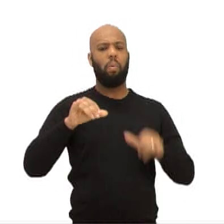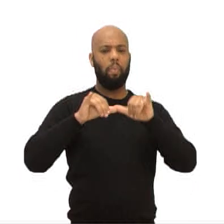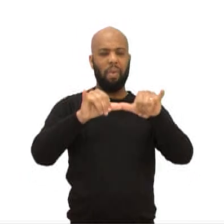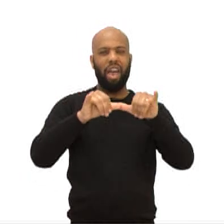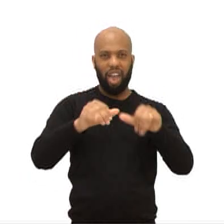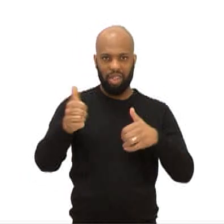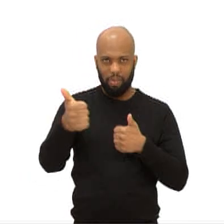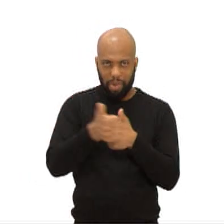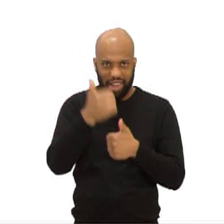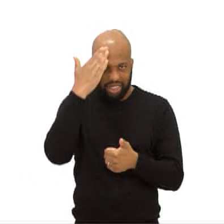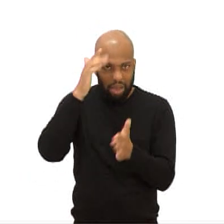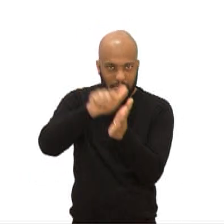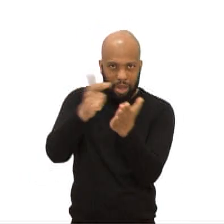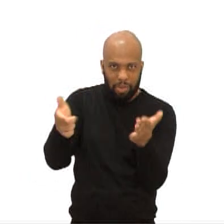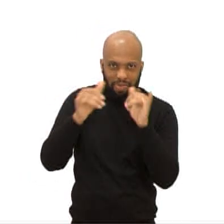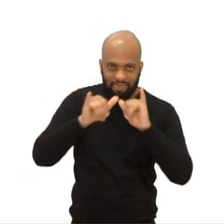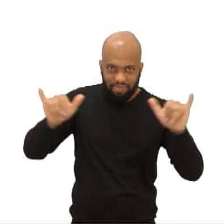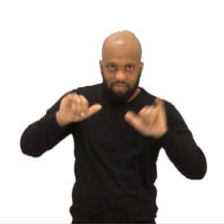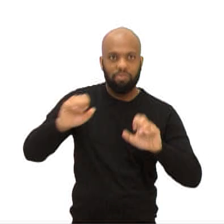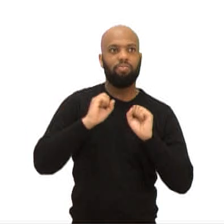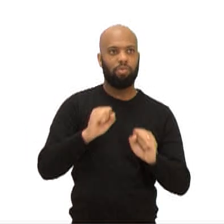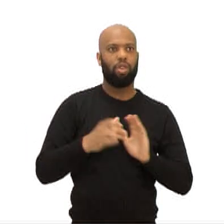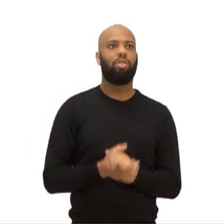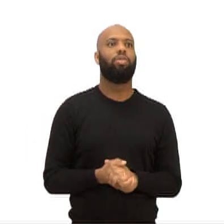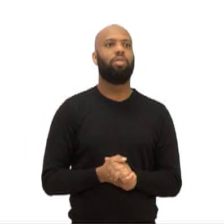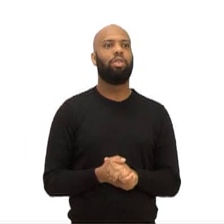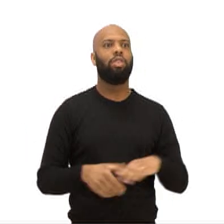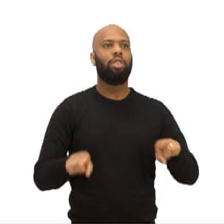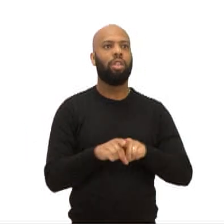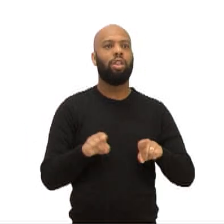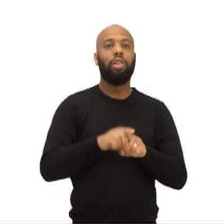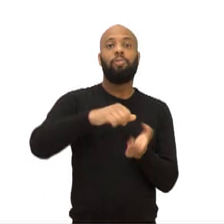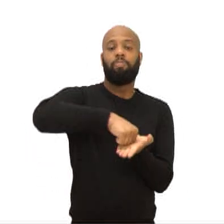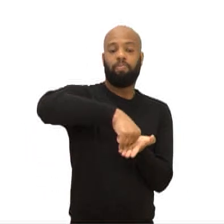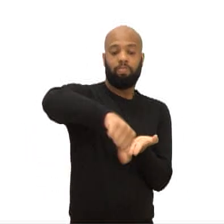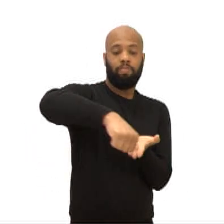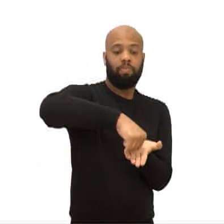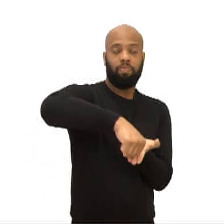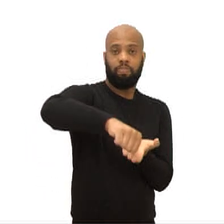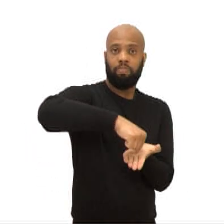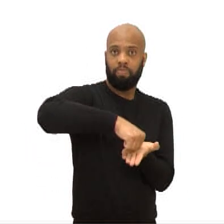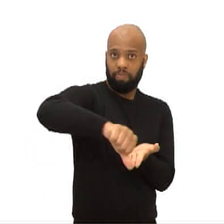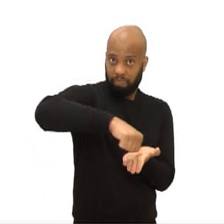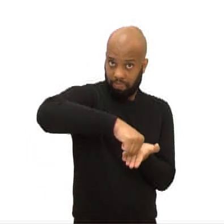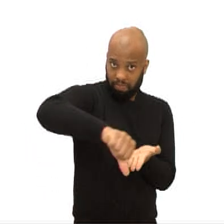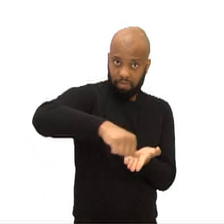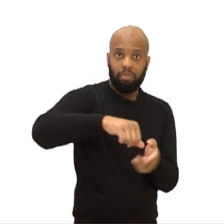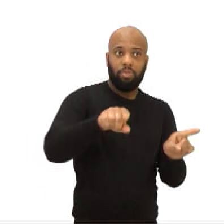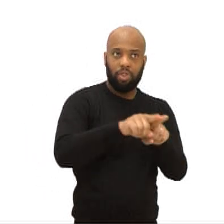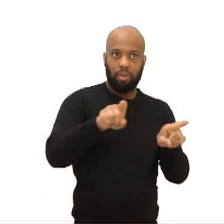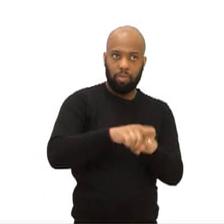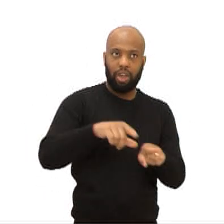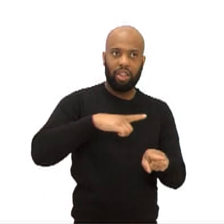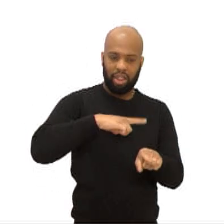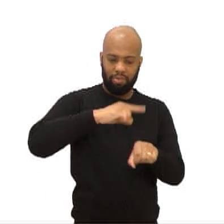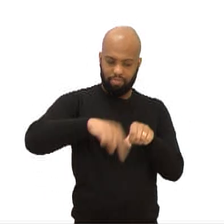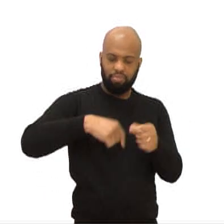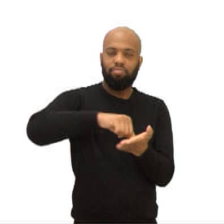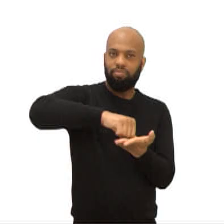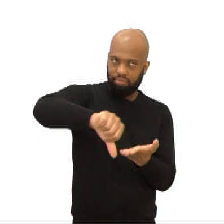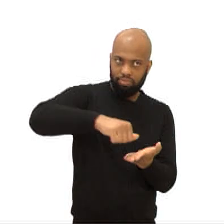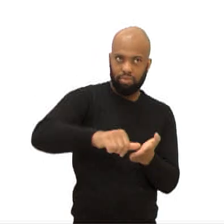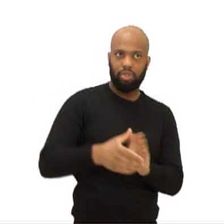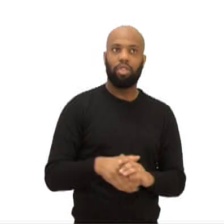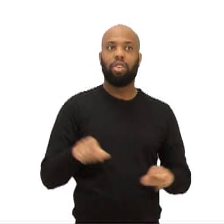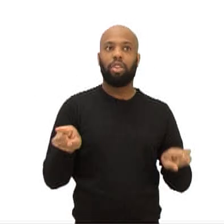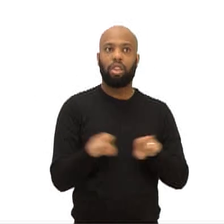pertinho da sua casa e você consegue esse tipo de material, né? Fita adesiva, durex ou fita crepe, qualquer tipo de fita adesiva.